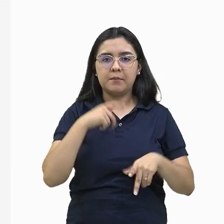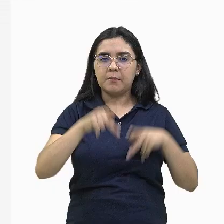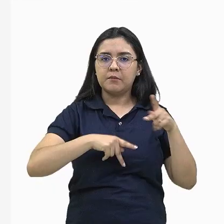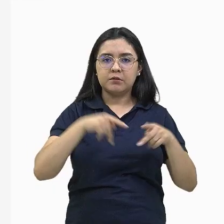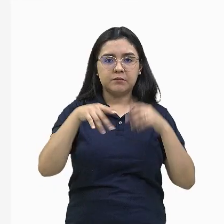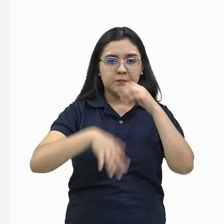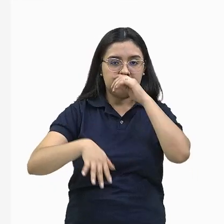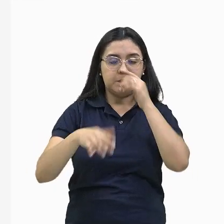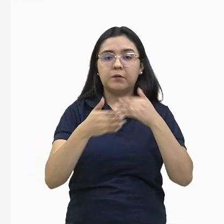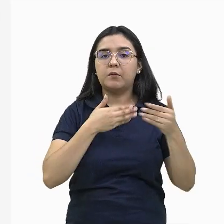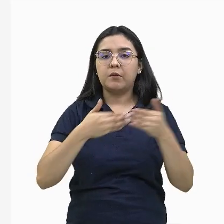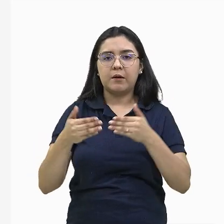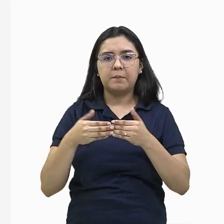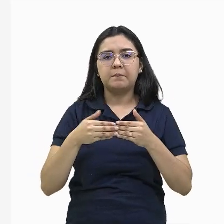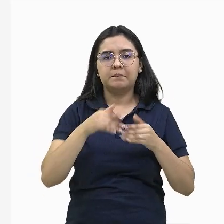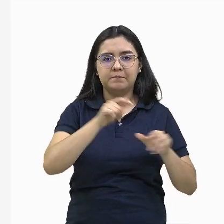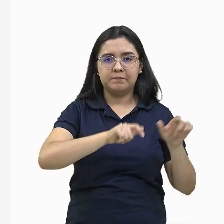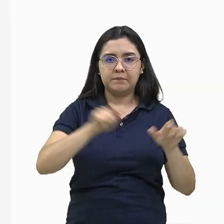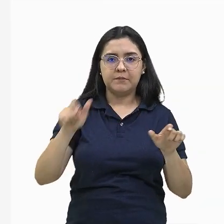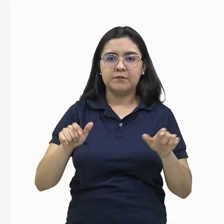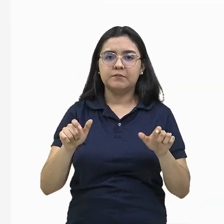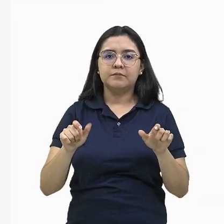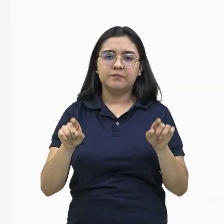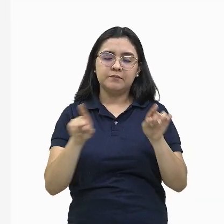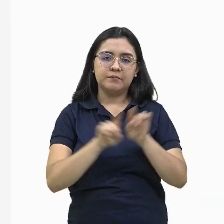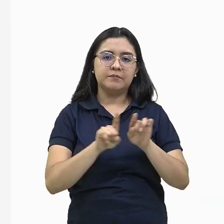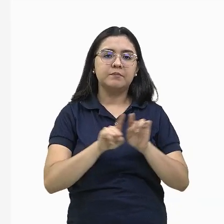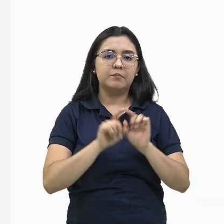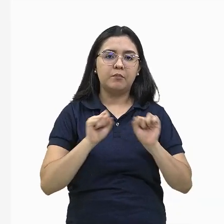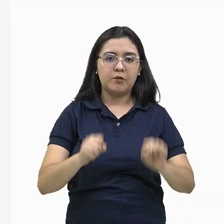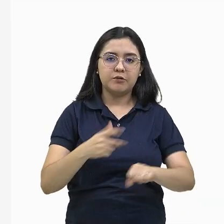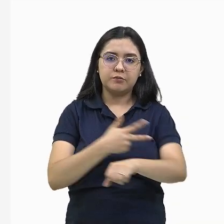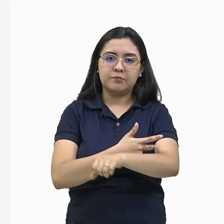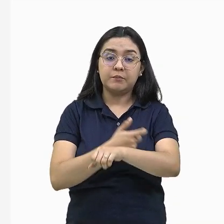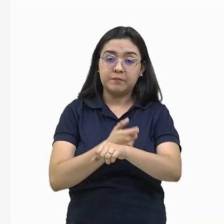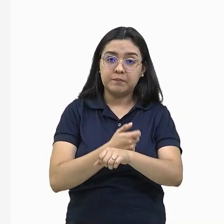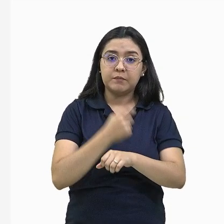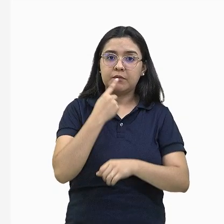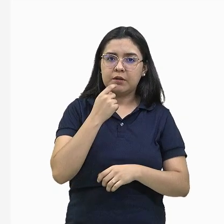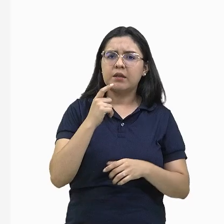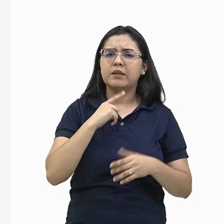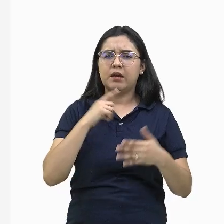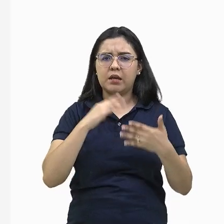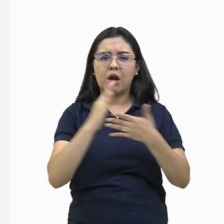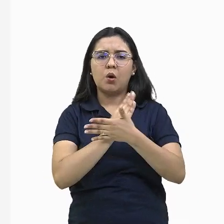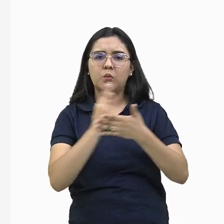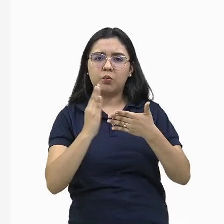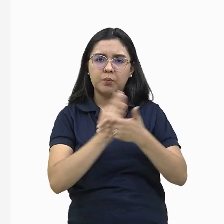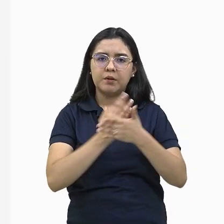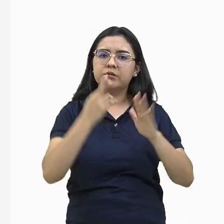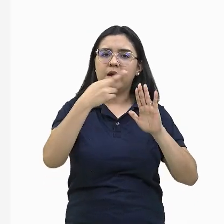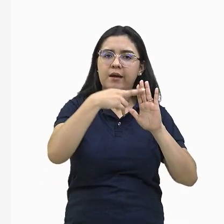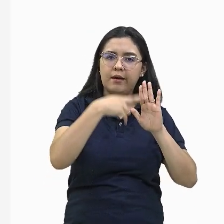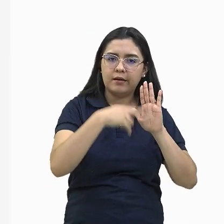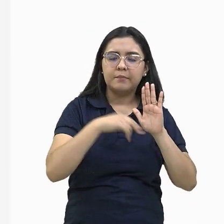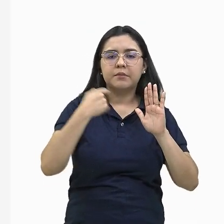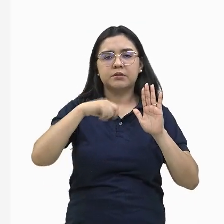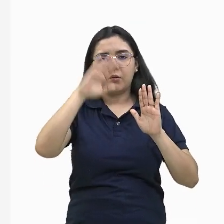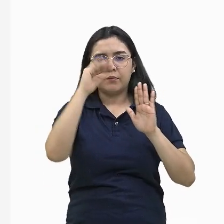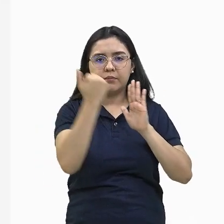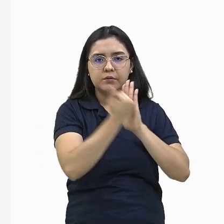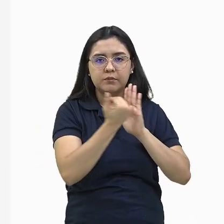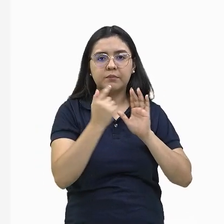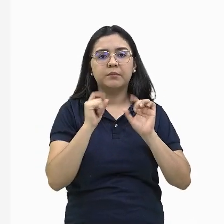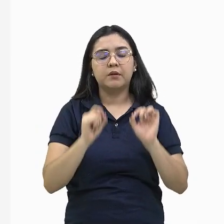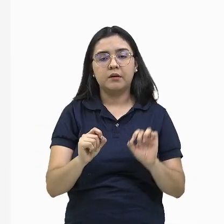Qualquer pessoa pode ser doadora de sangue. Claro, quando eu falo em qualquer pessoa, temos alguns critérios que precisam ser seguidos